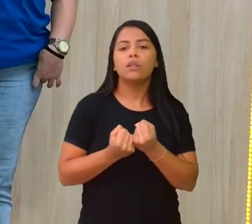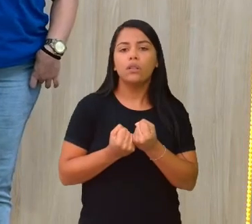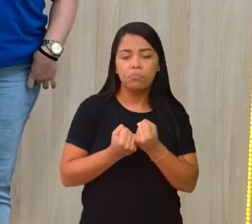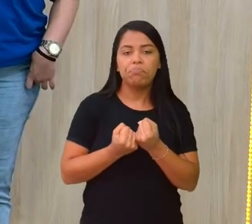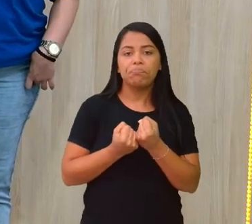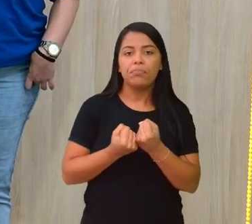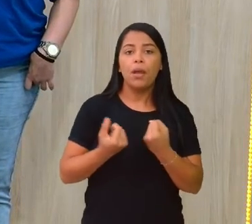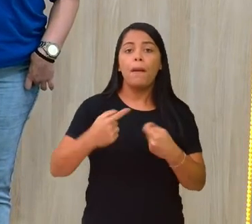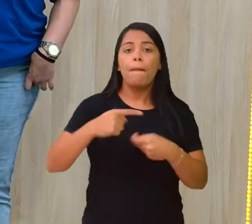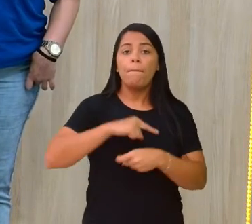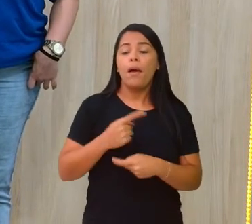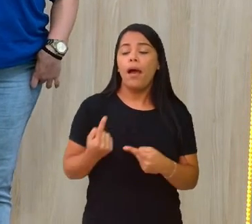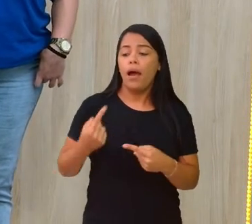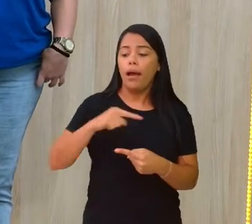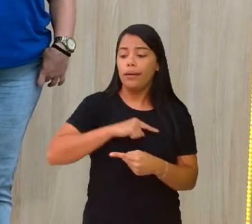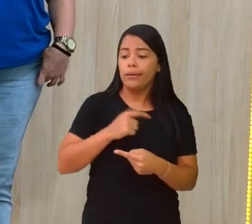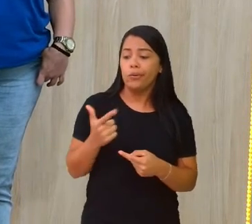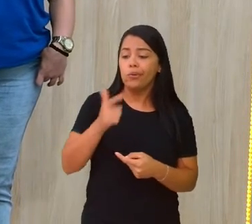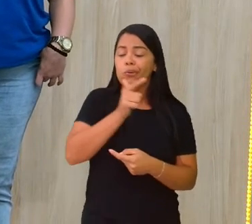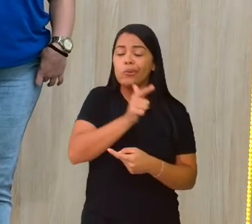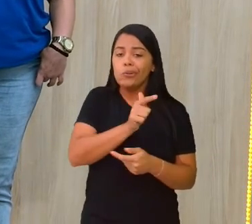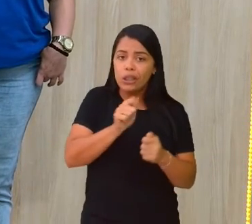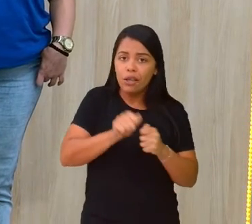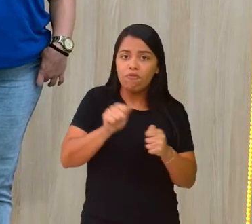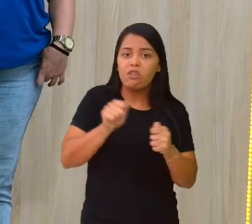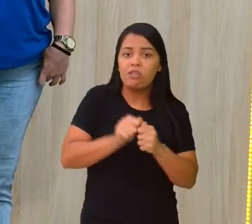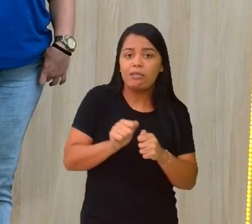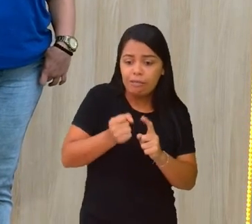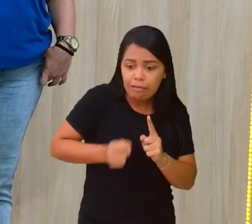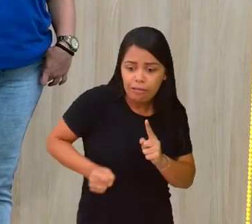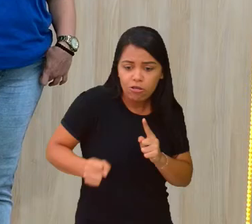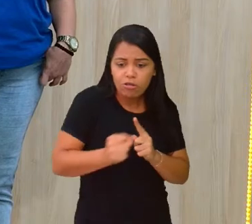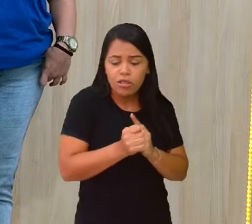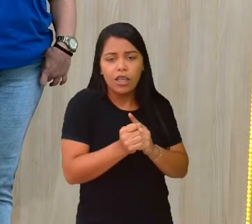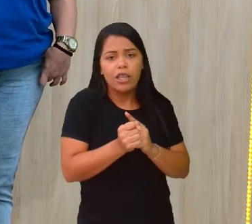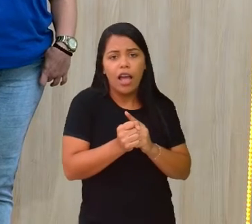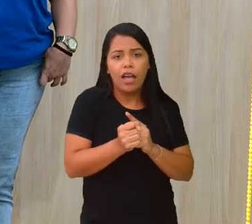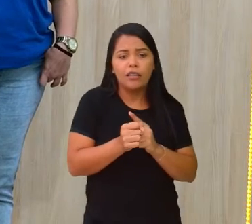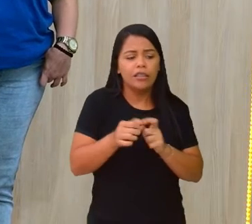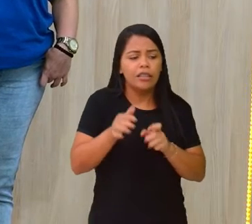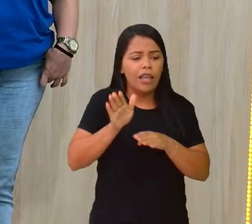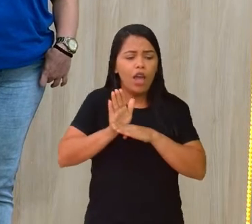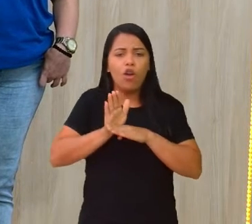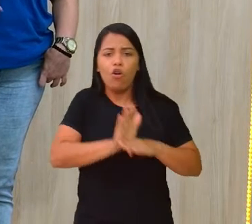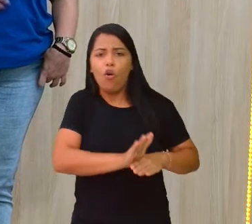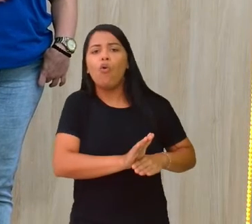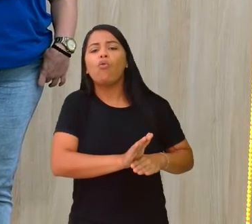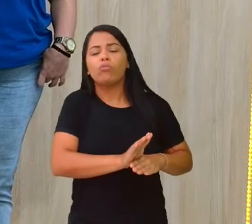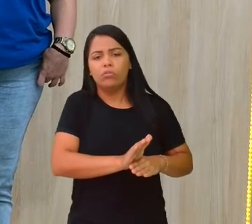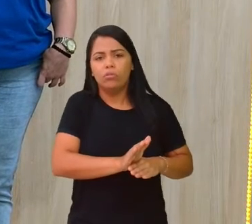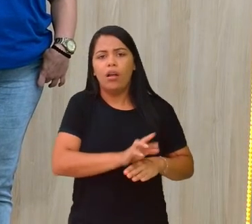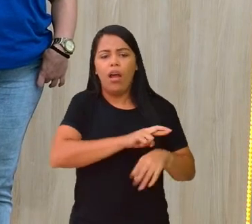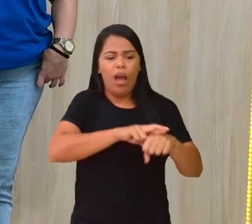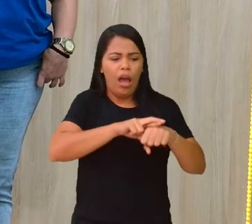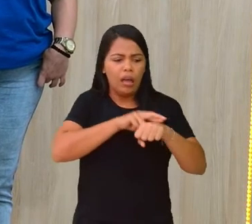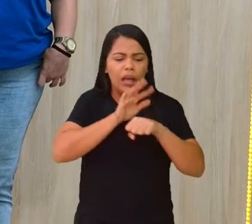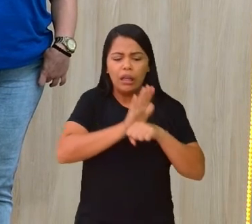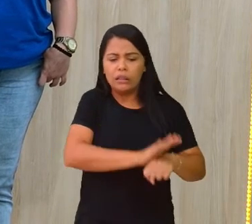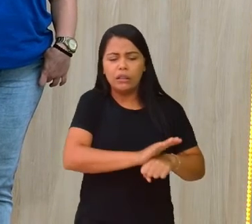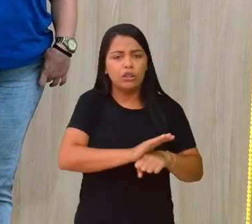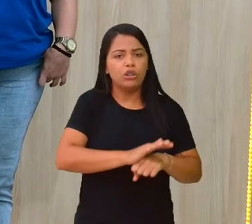né, para que a gente construa uma sociedade antirracista, né, inclusive nessa